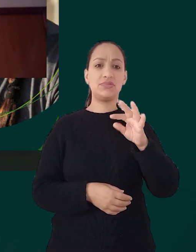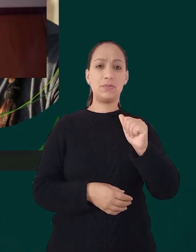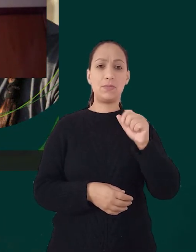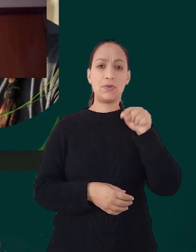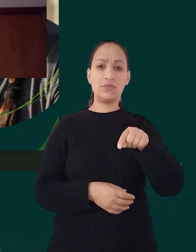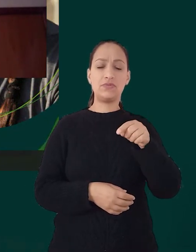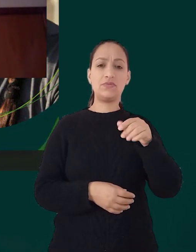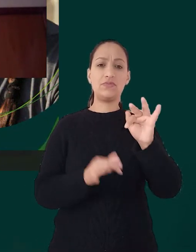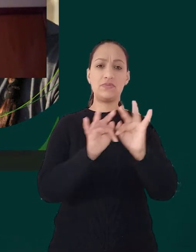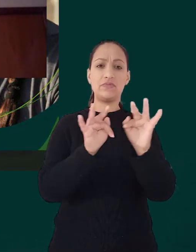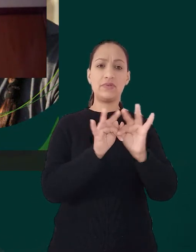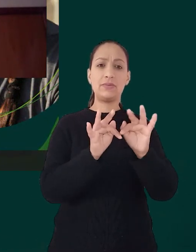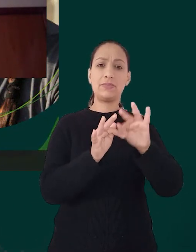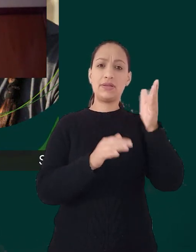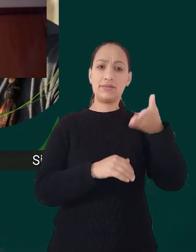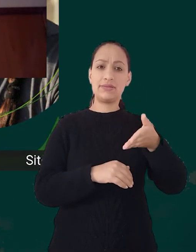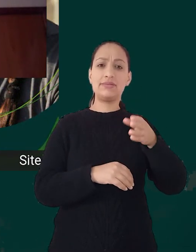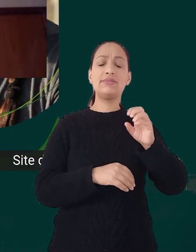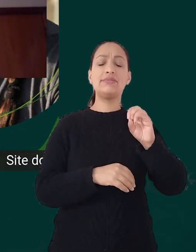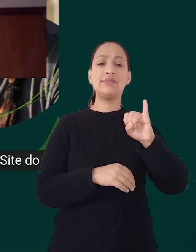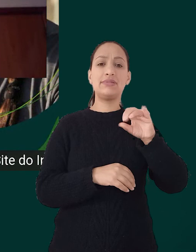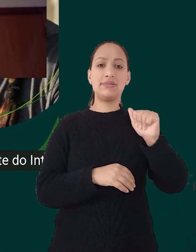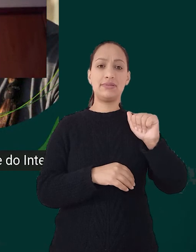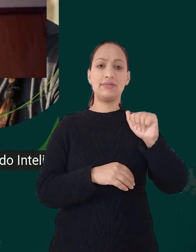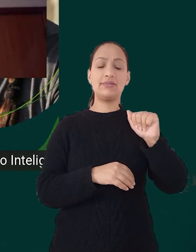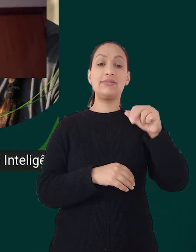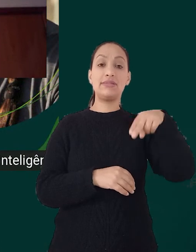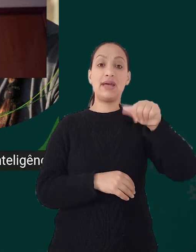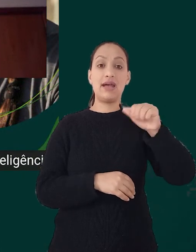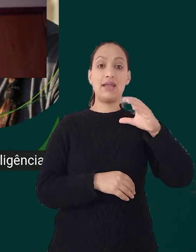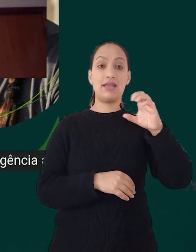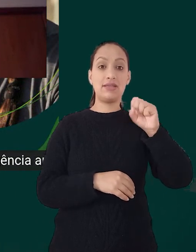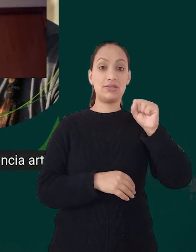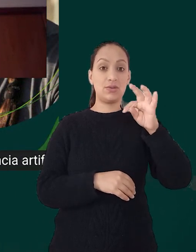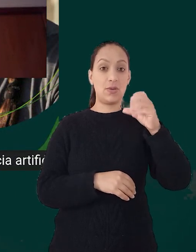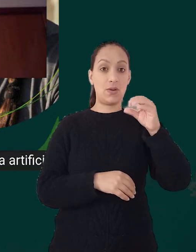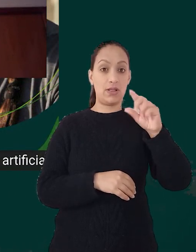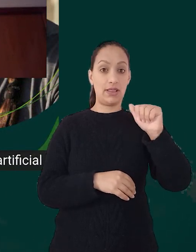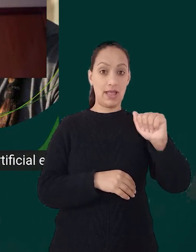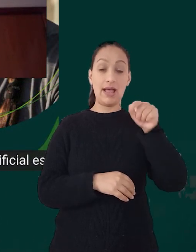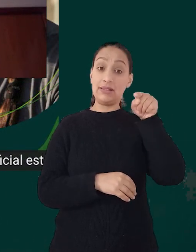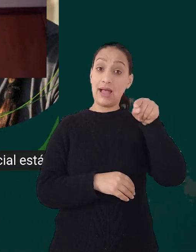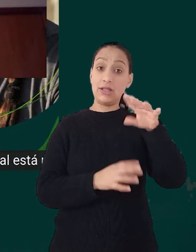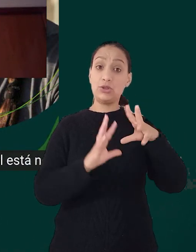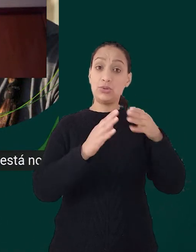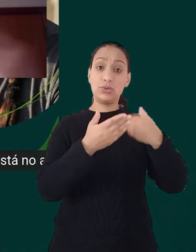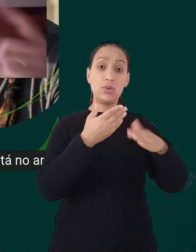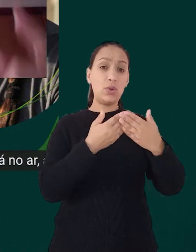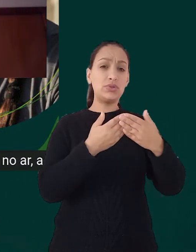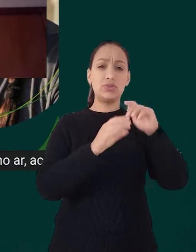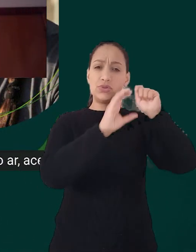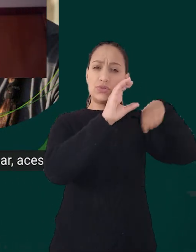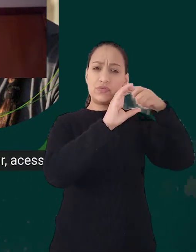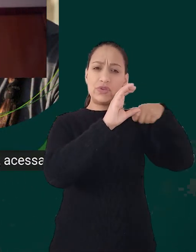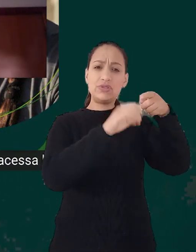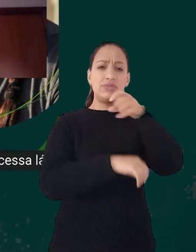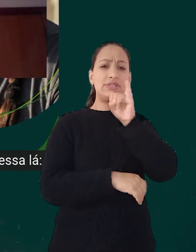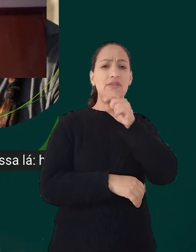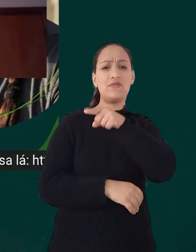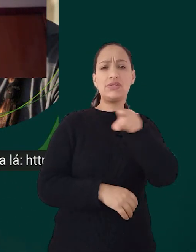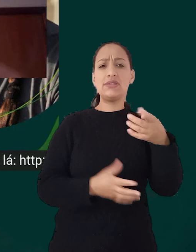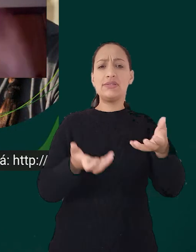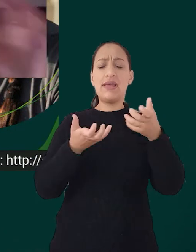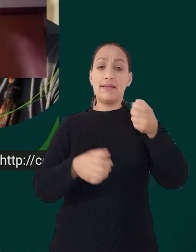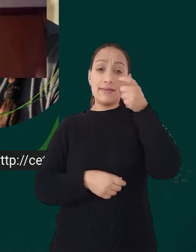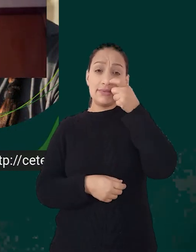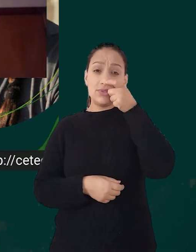cted.fevale.br/IA na escola, todos os vídeos vão ficar disponíveis lá, tá, então se vocês querem assistir de novo, se